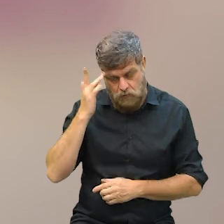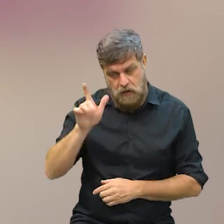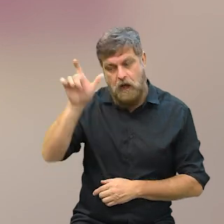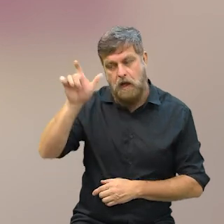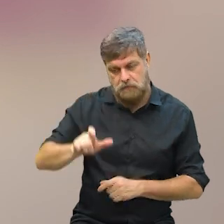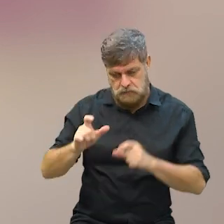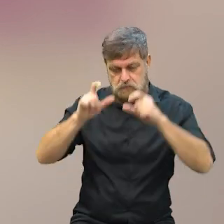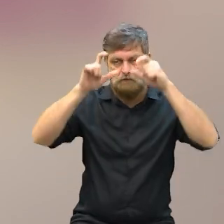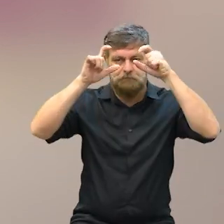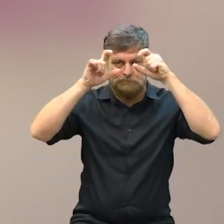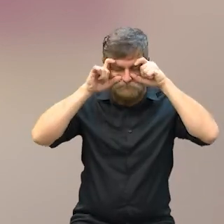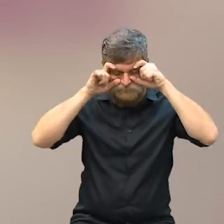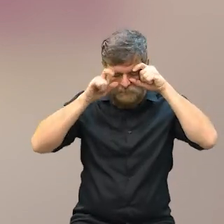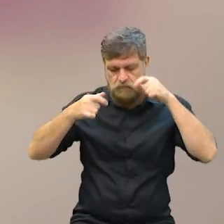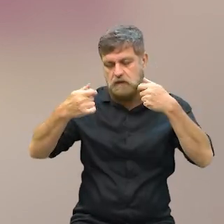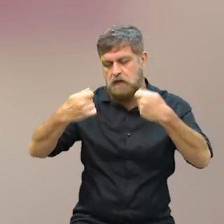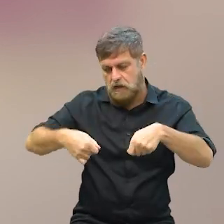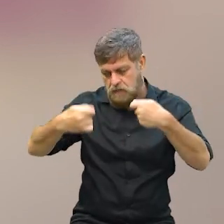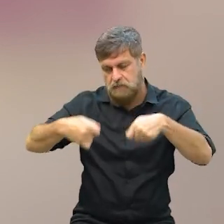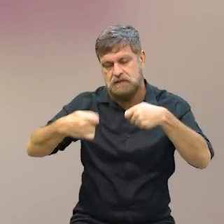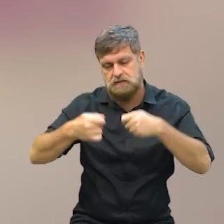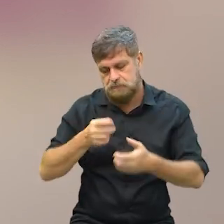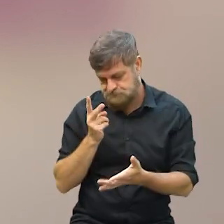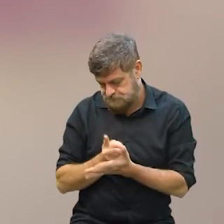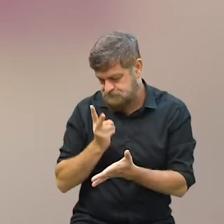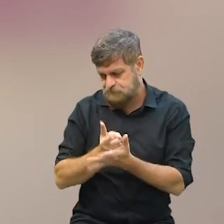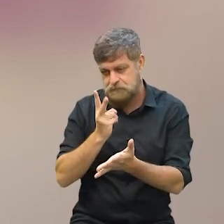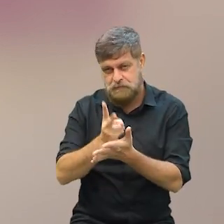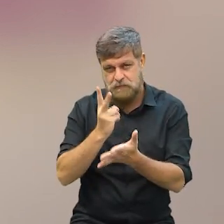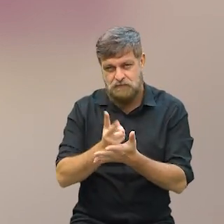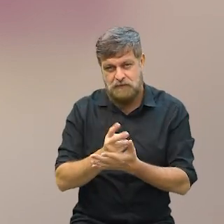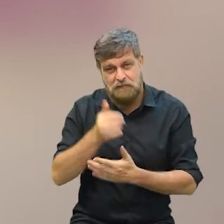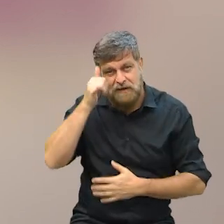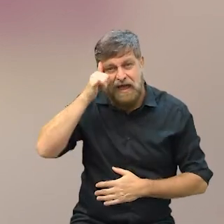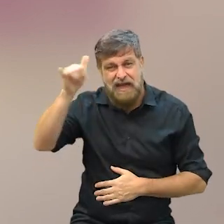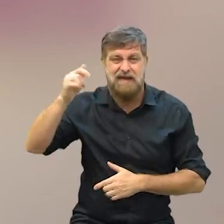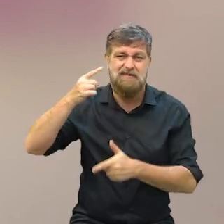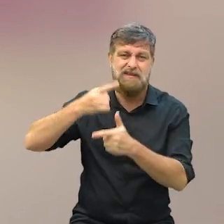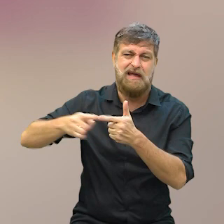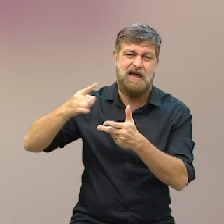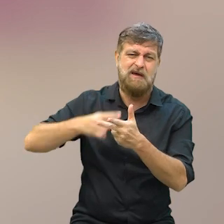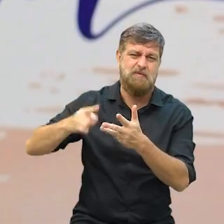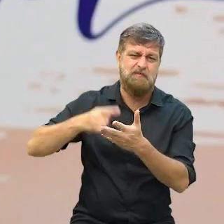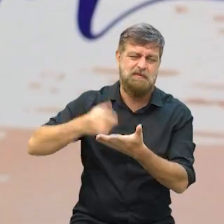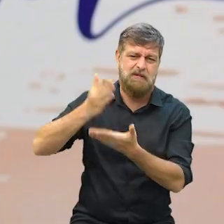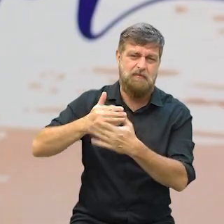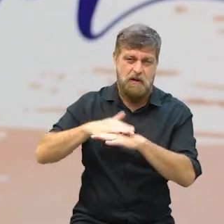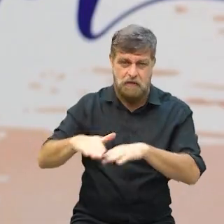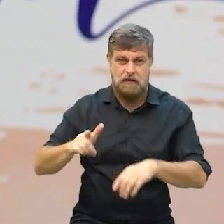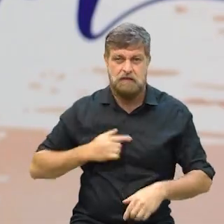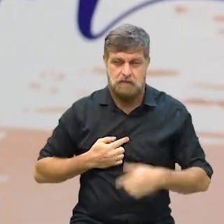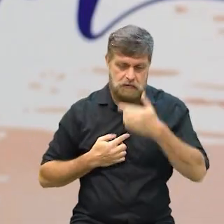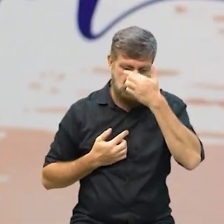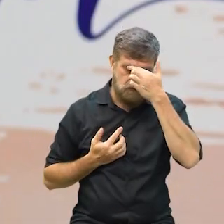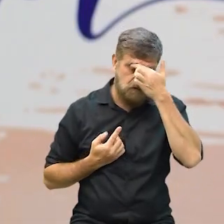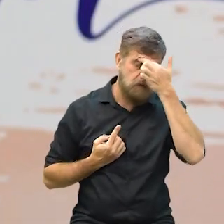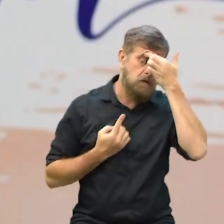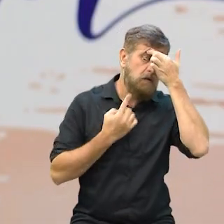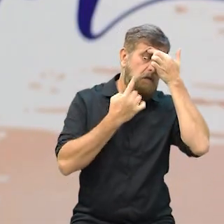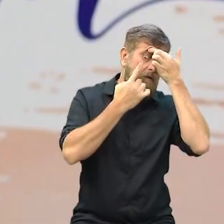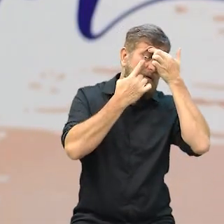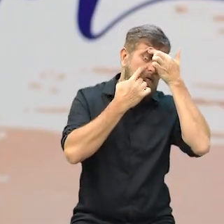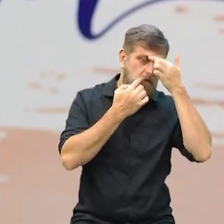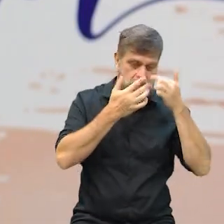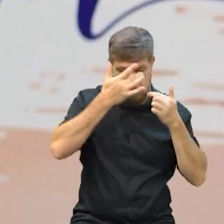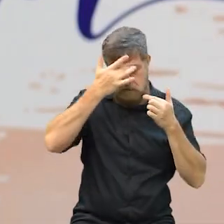pessoa tem que usar, sim, seriamente esse grau para evitar esses problemas. E hoje em dia também tem as lentes de